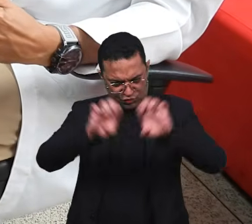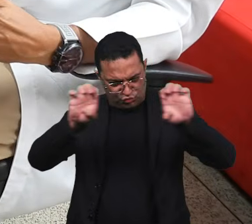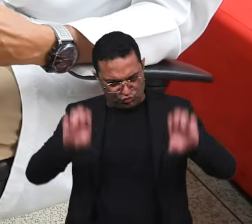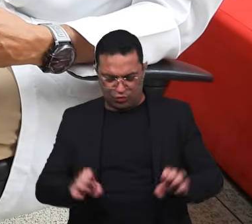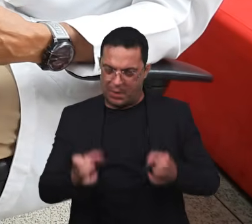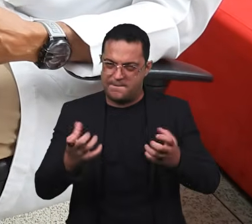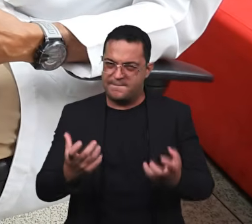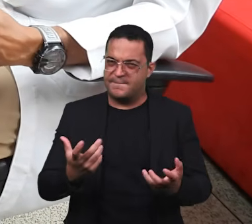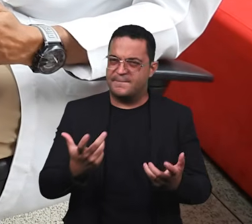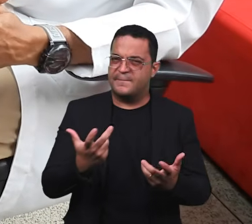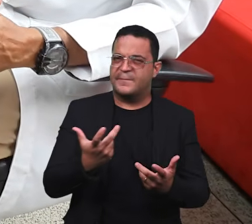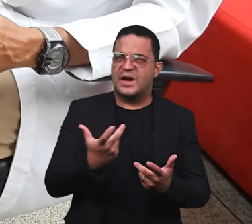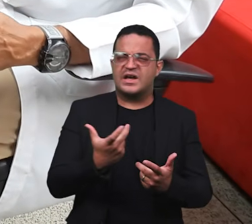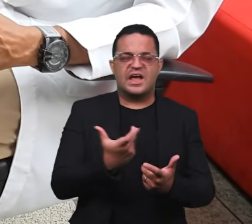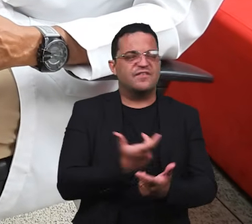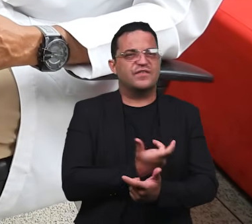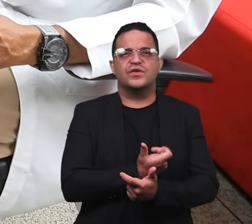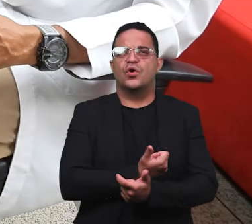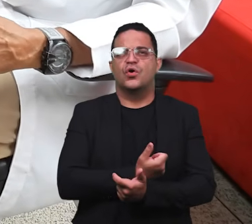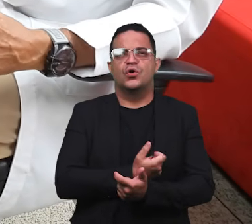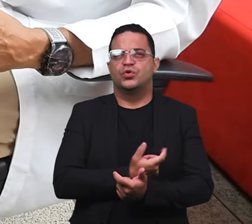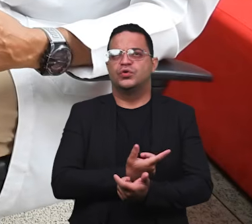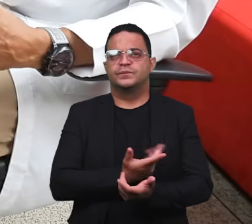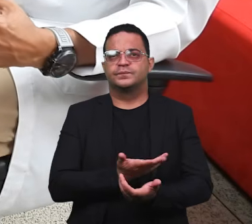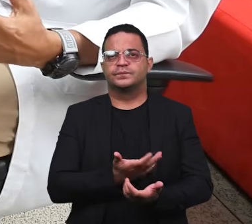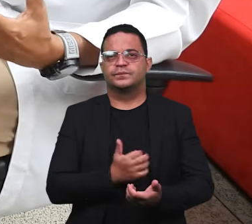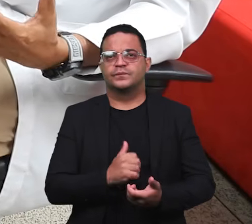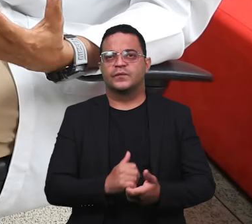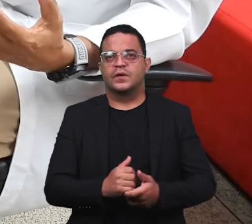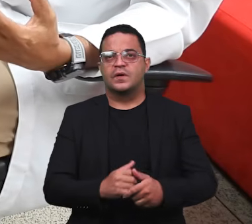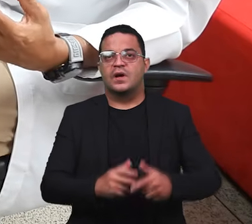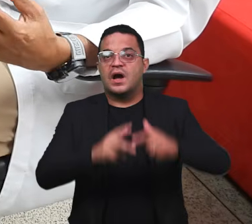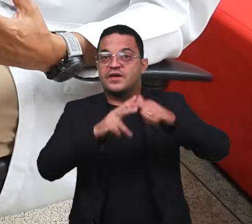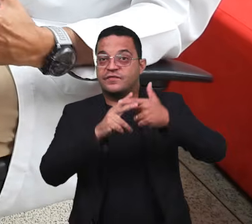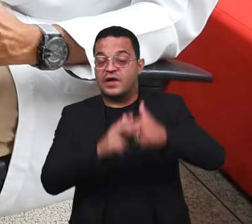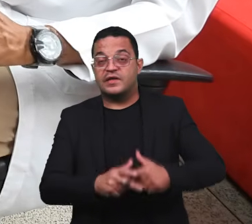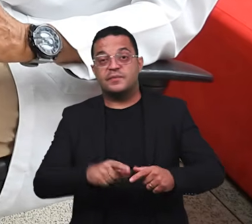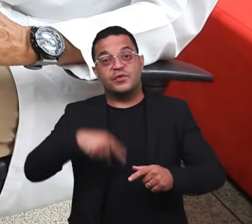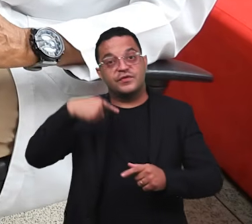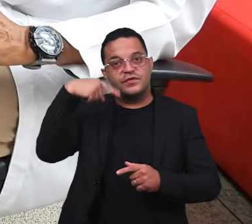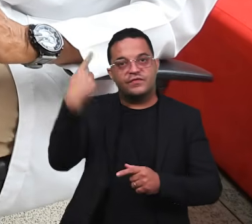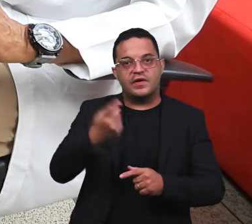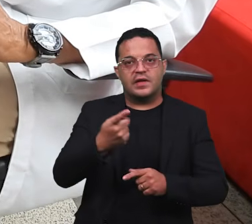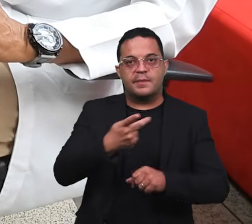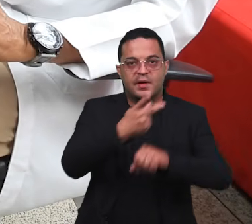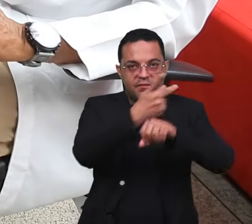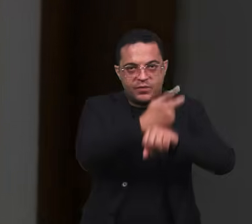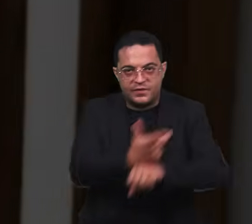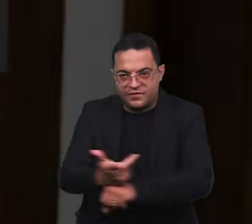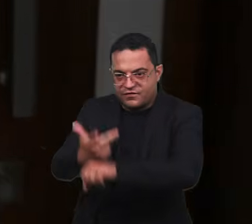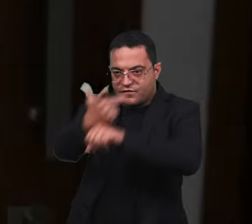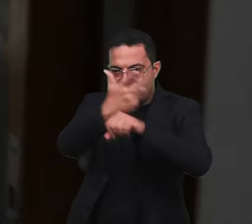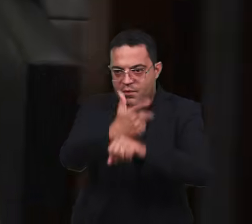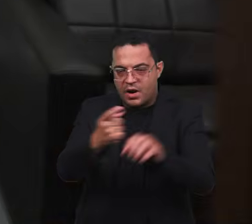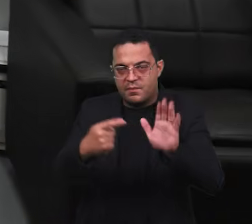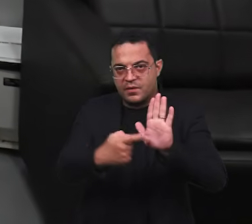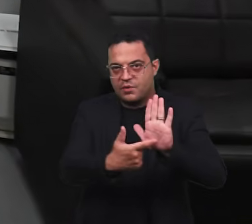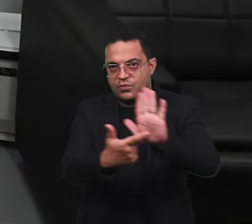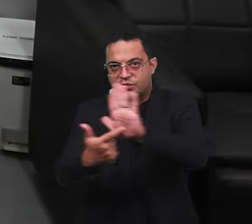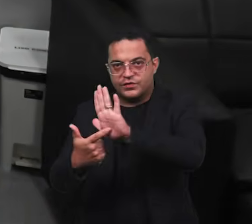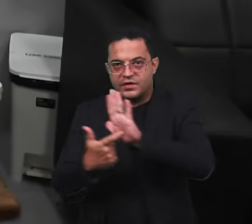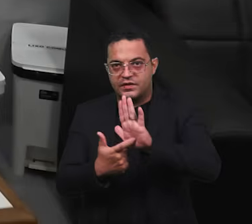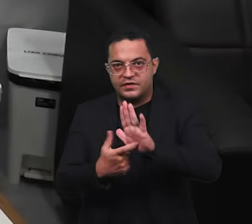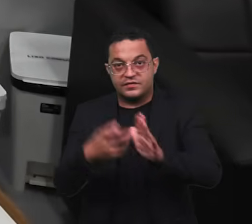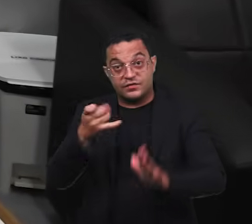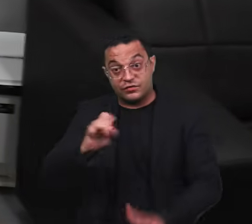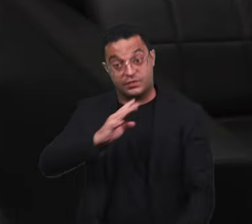temos ali uma estrutura maravilhosa, não é? Depois até acredito que será feita ali uma breve filmagem no local, né, para